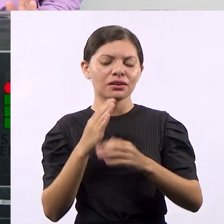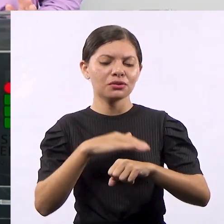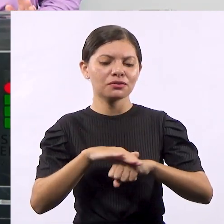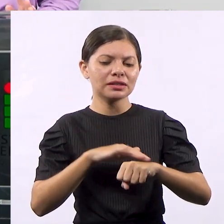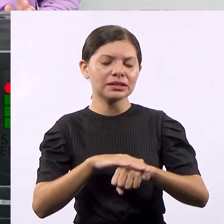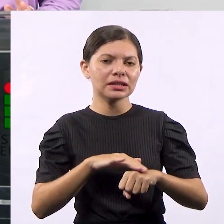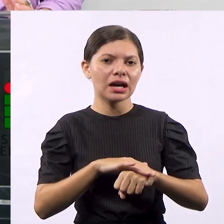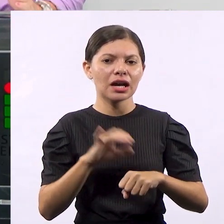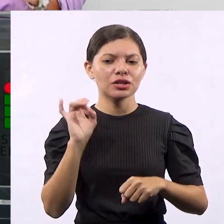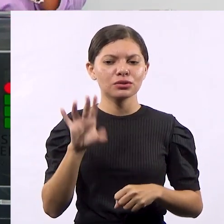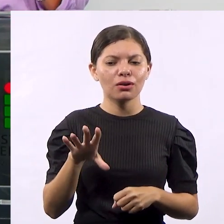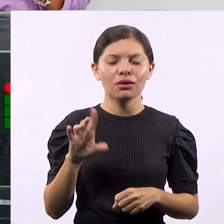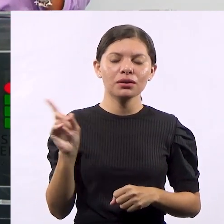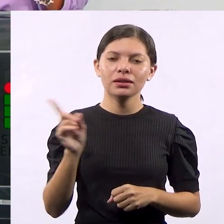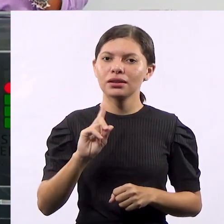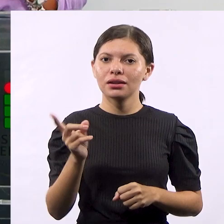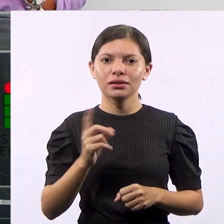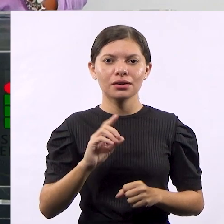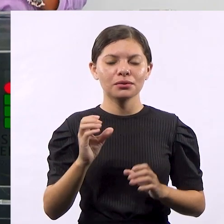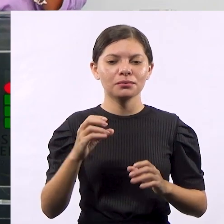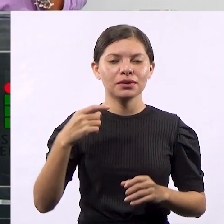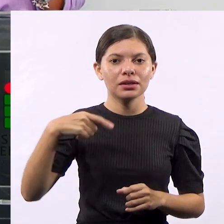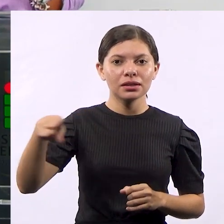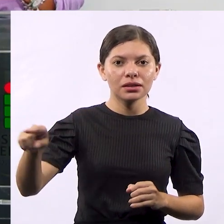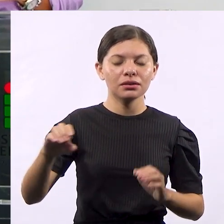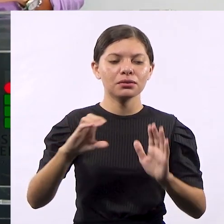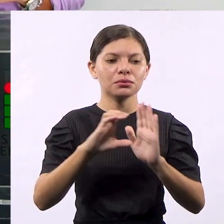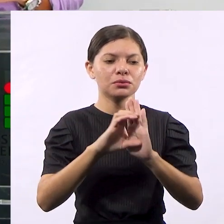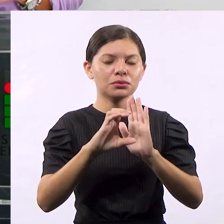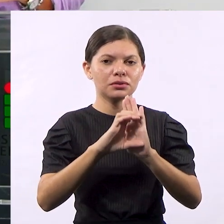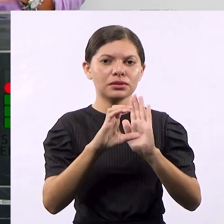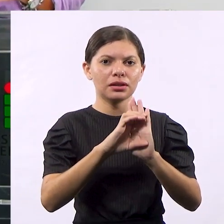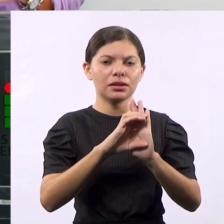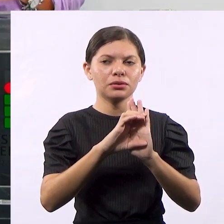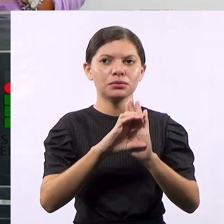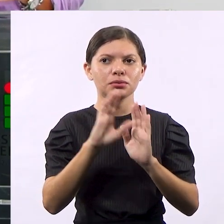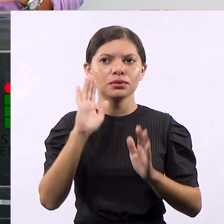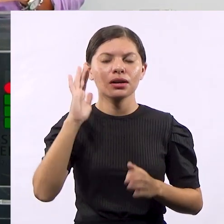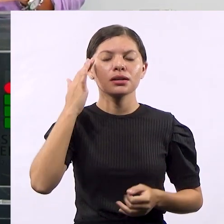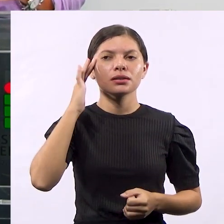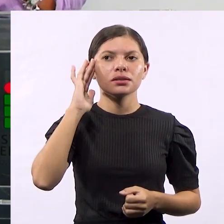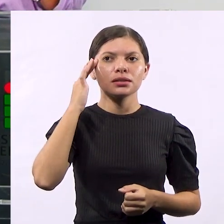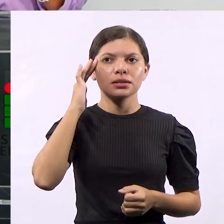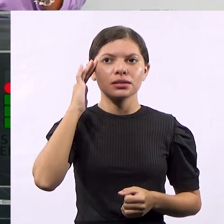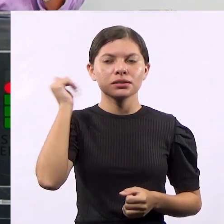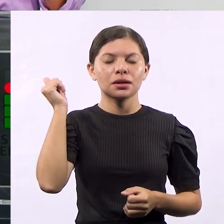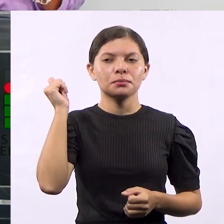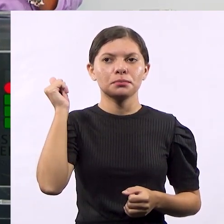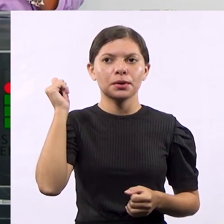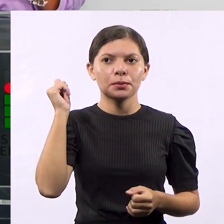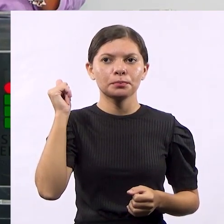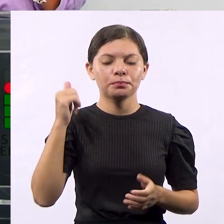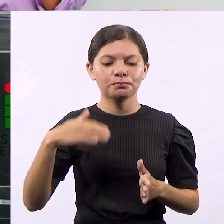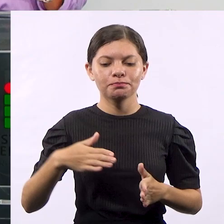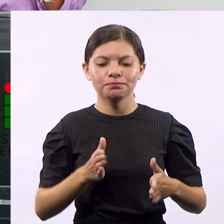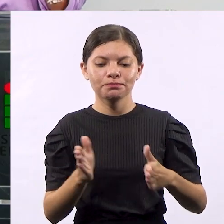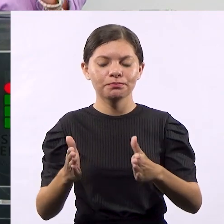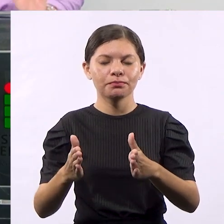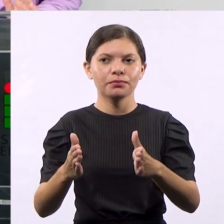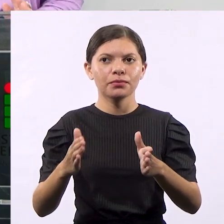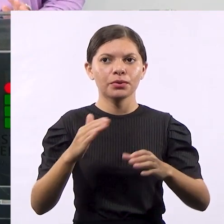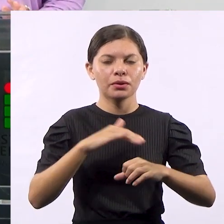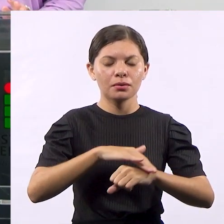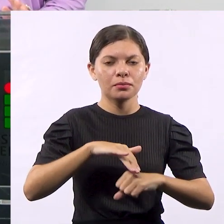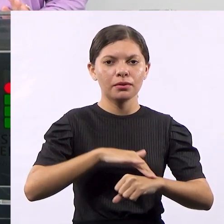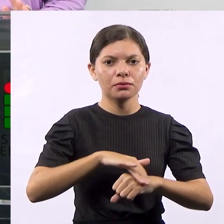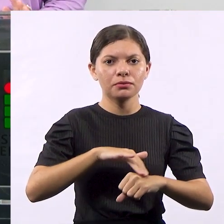conversar com a gestão, vocês têm que ir para a escola já com alguns conceitos constituídos e também saber, né, a direção que